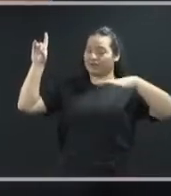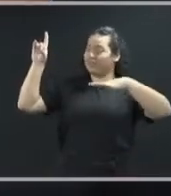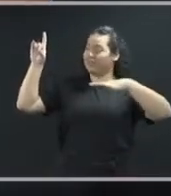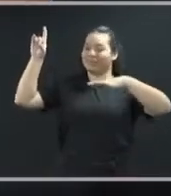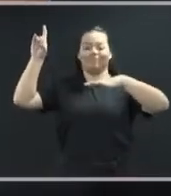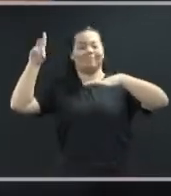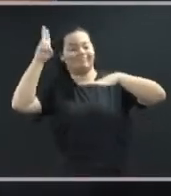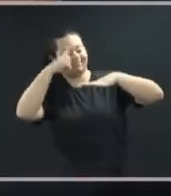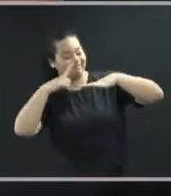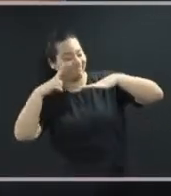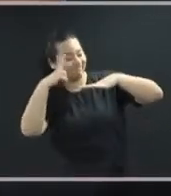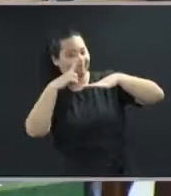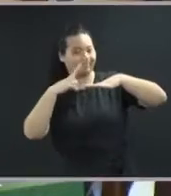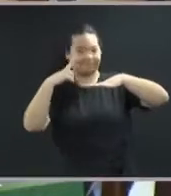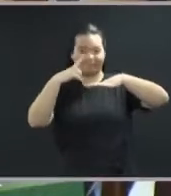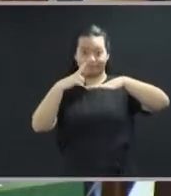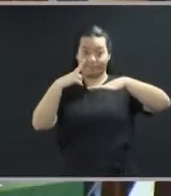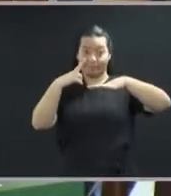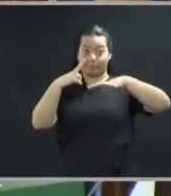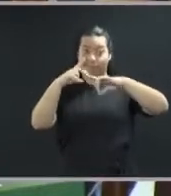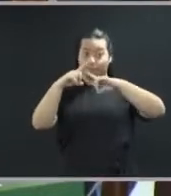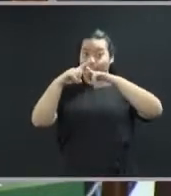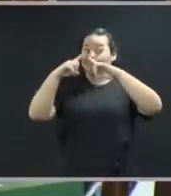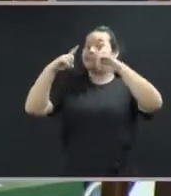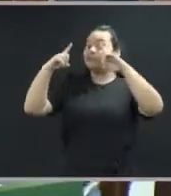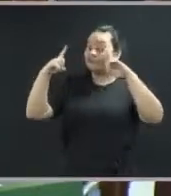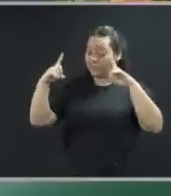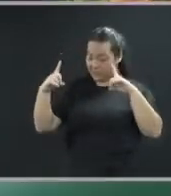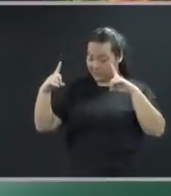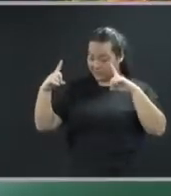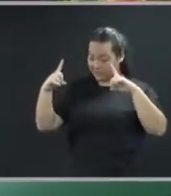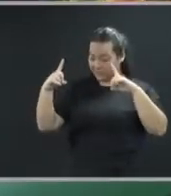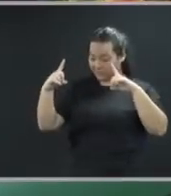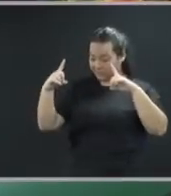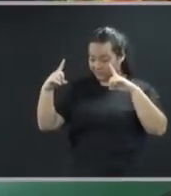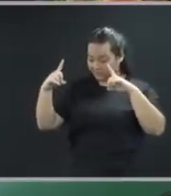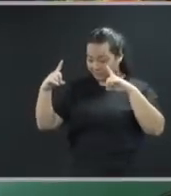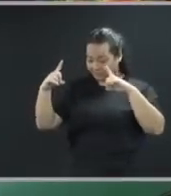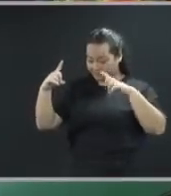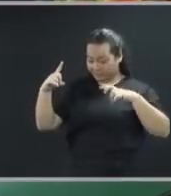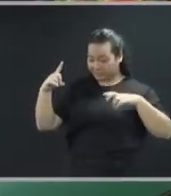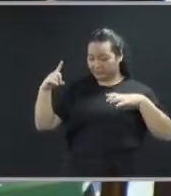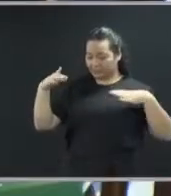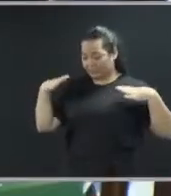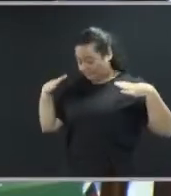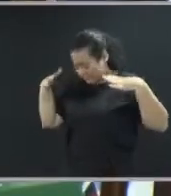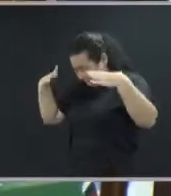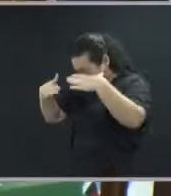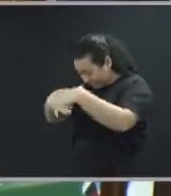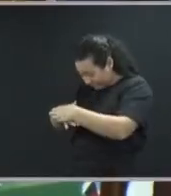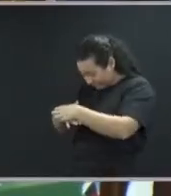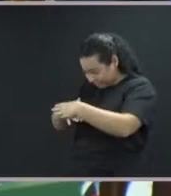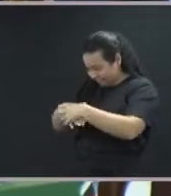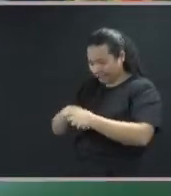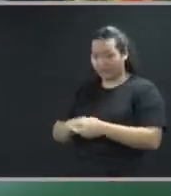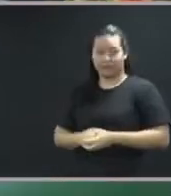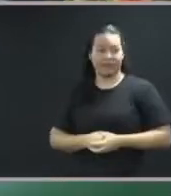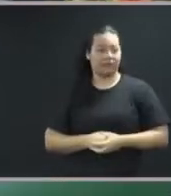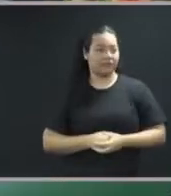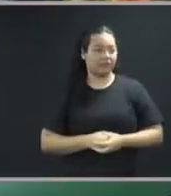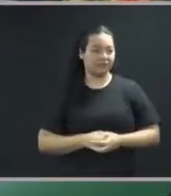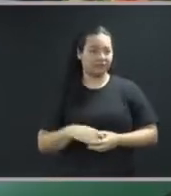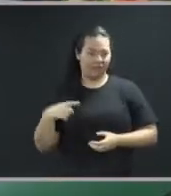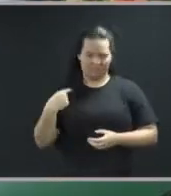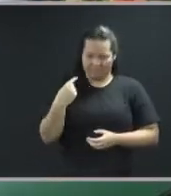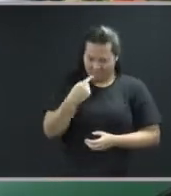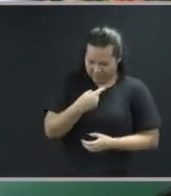Mas nós temos que nos dispor, meu irmão. A pessoa está doente, não é no meu nome, não é no seu. Ele